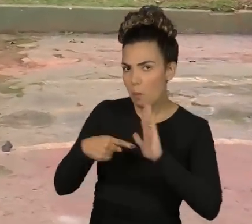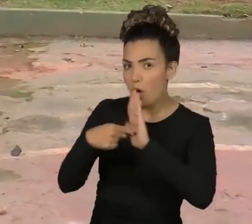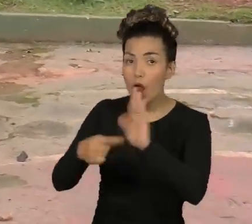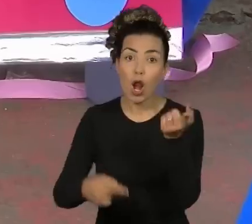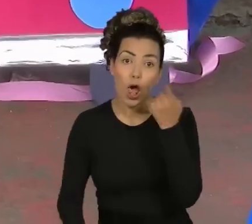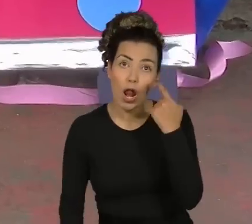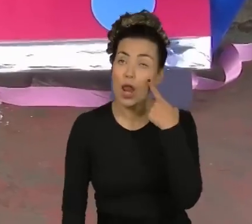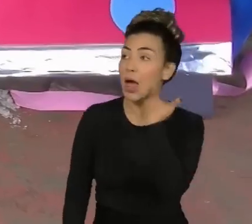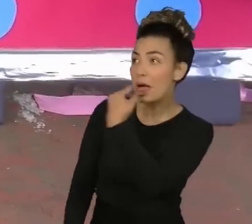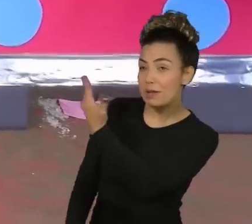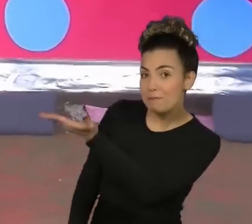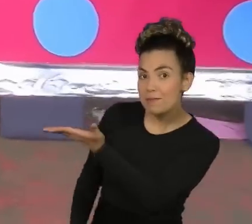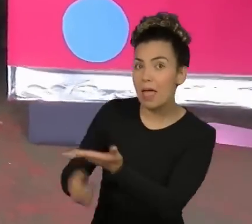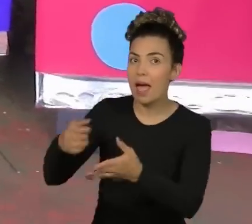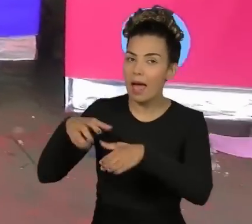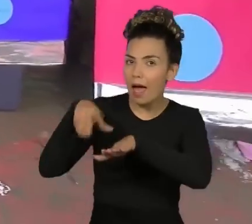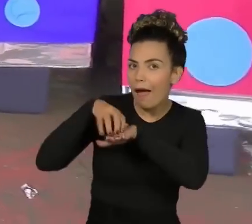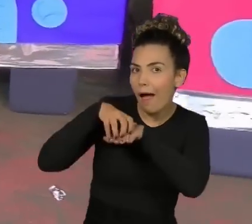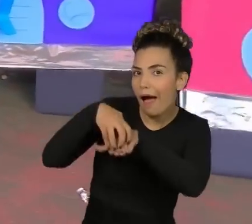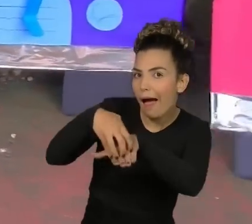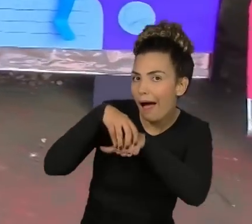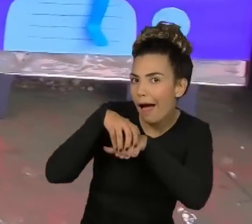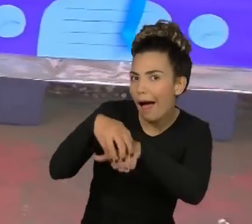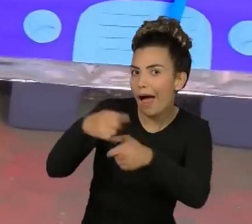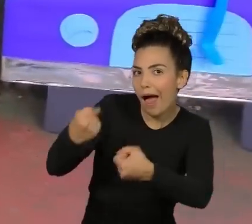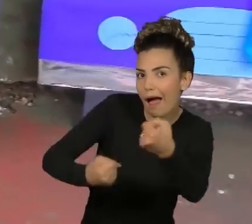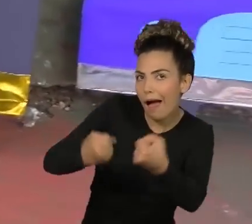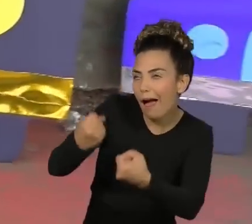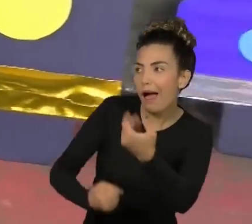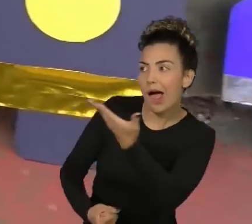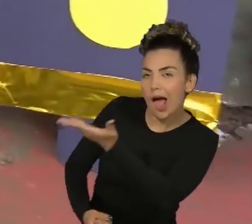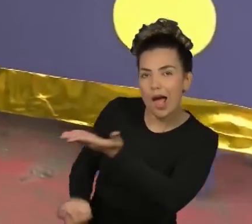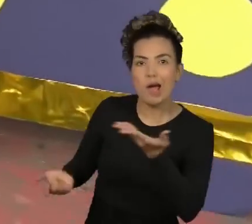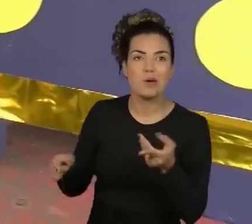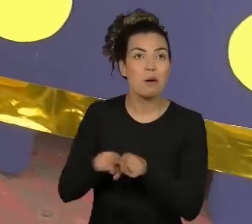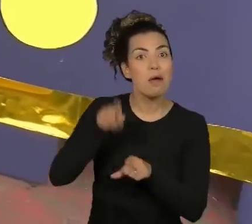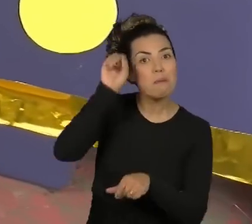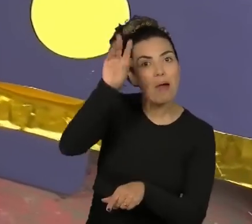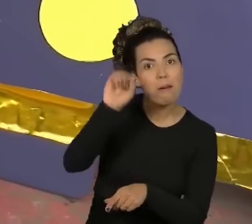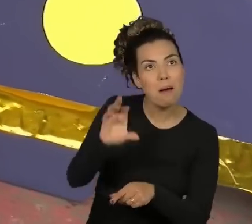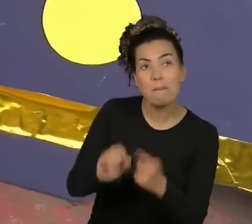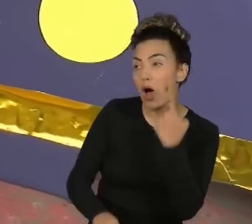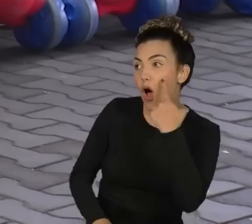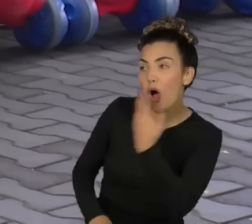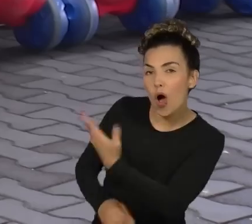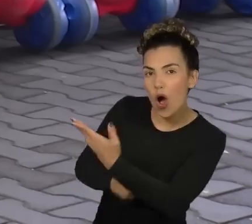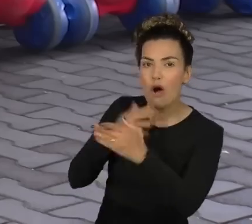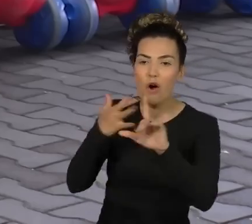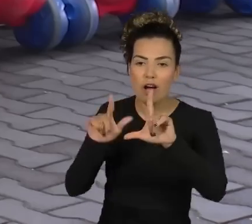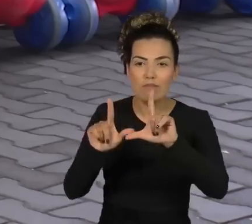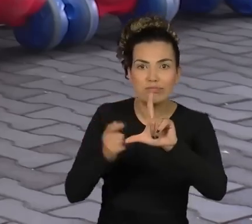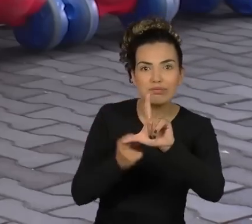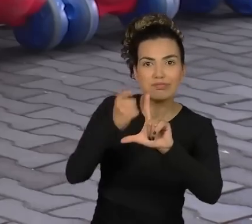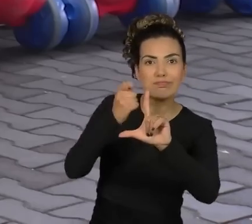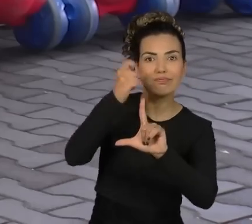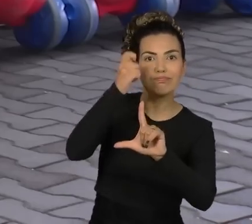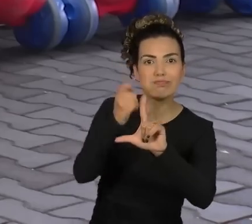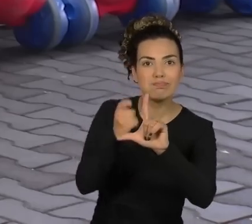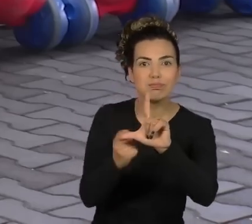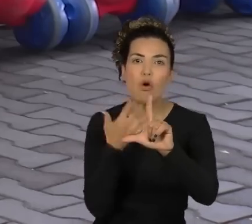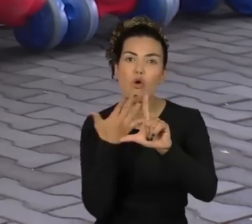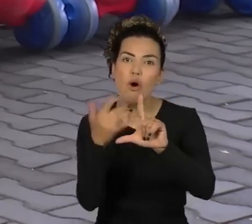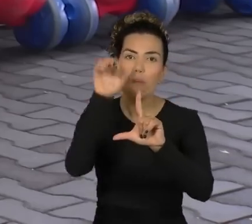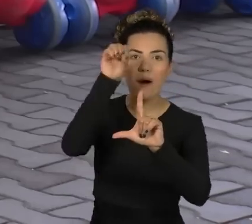as ferramentas, né? Os carrinhos de papelão, o semáforo, porque era algo que, para o alcance deles, era só